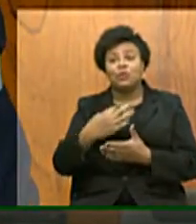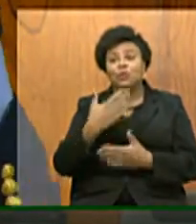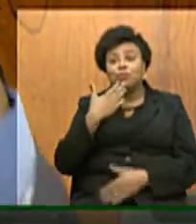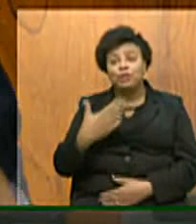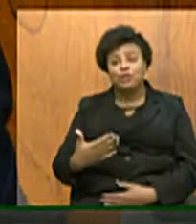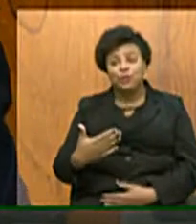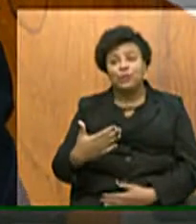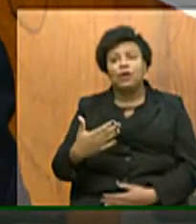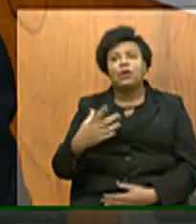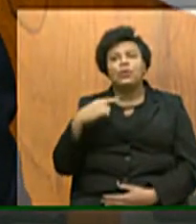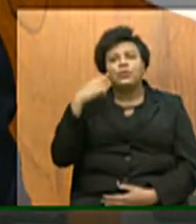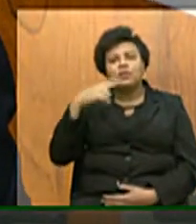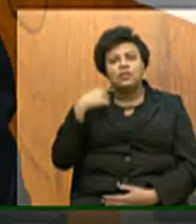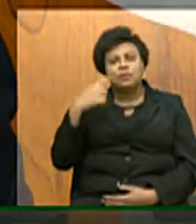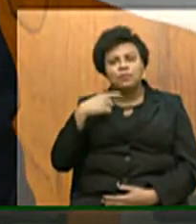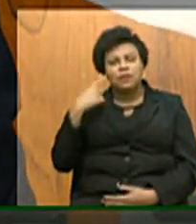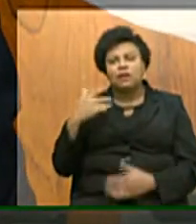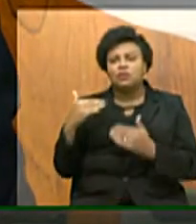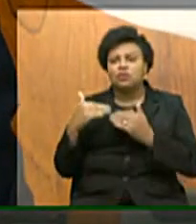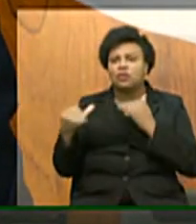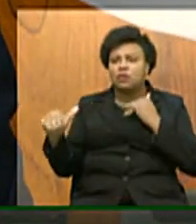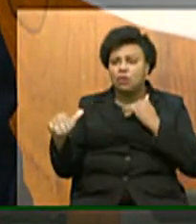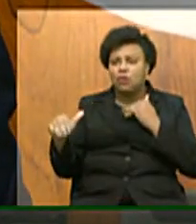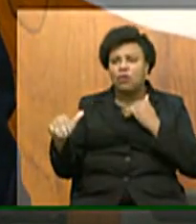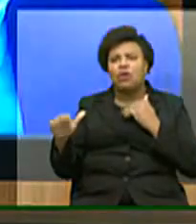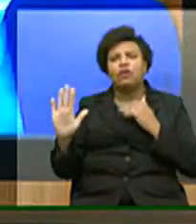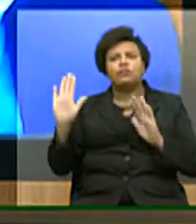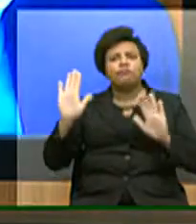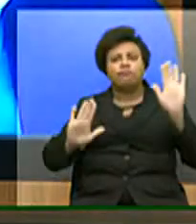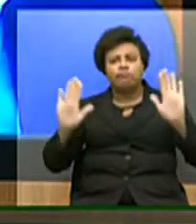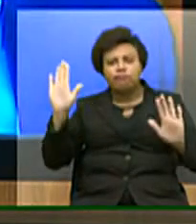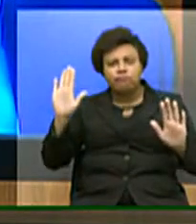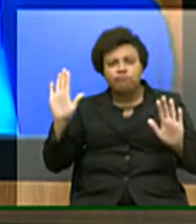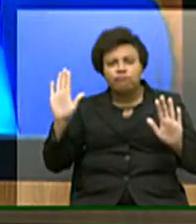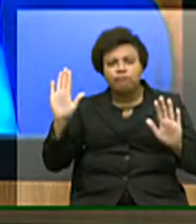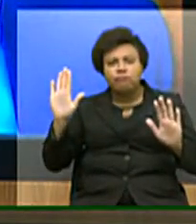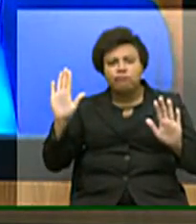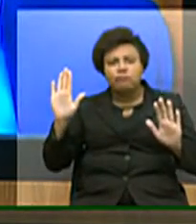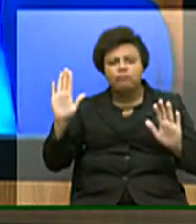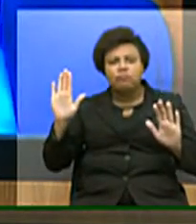requerimento. Os deputados que discordam se manifestem.